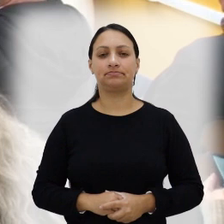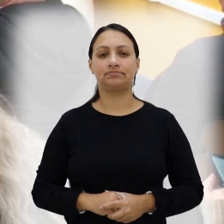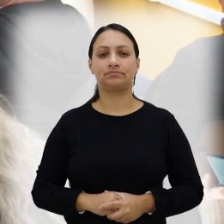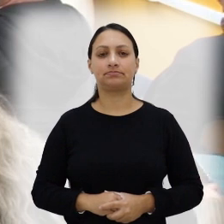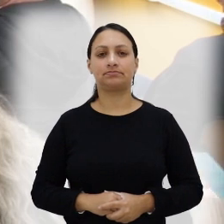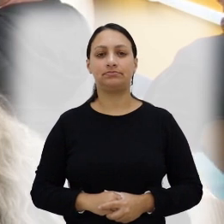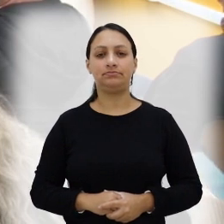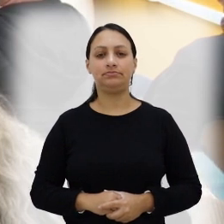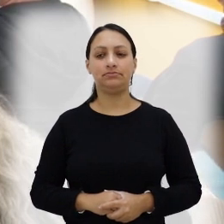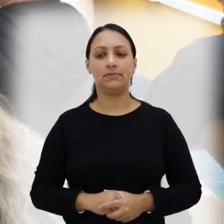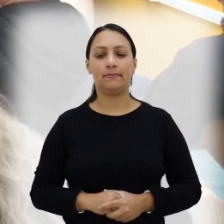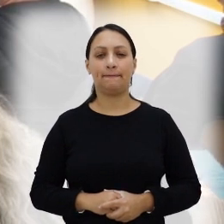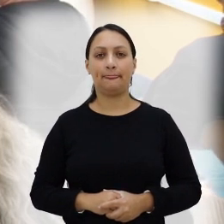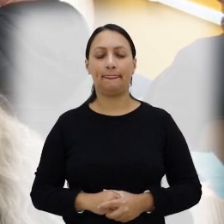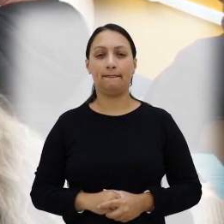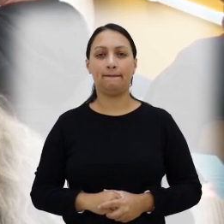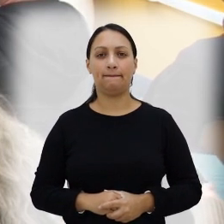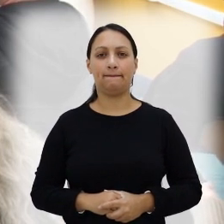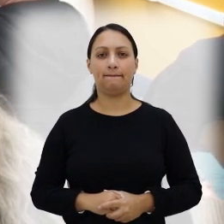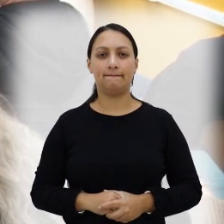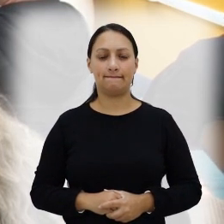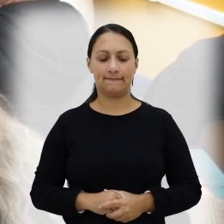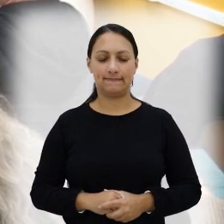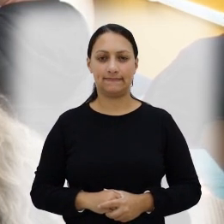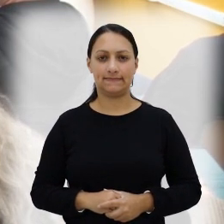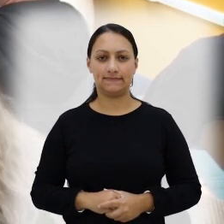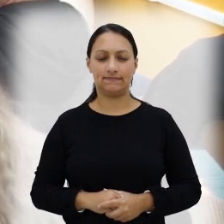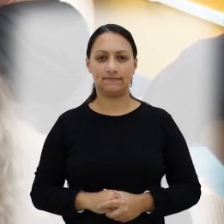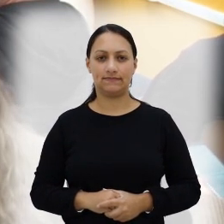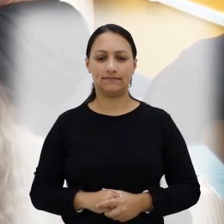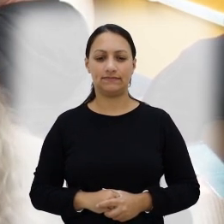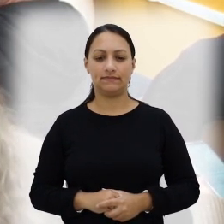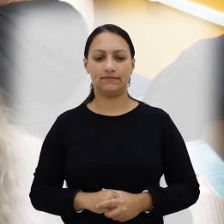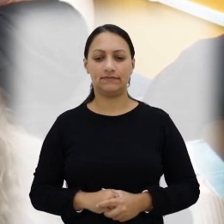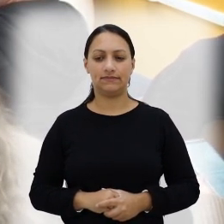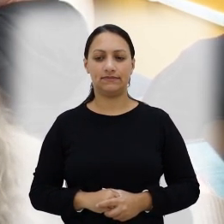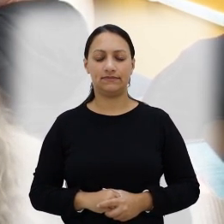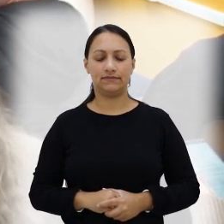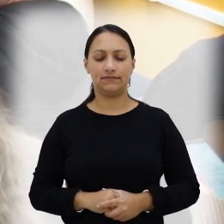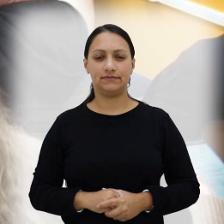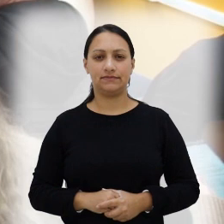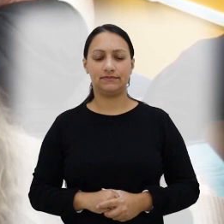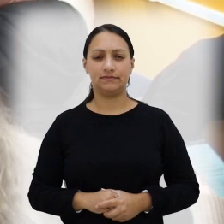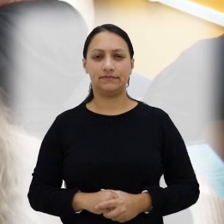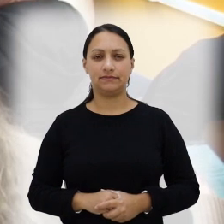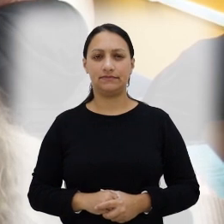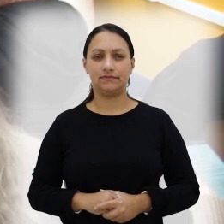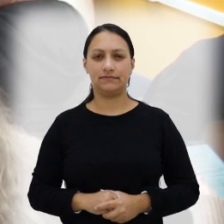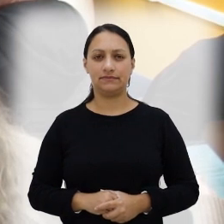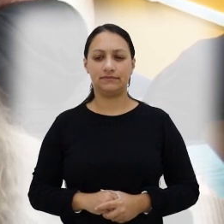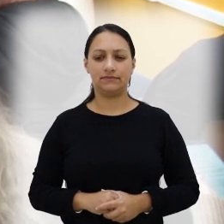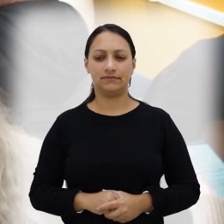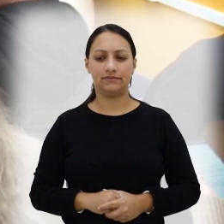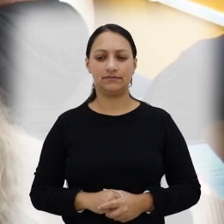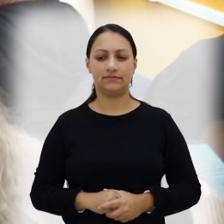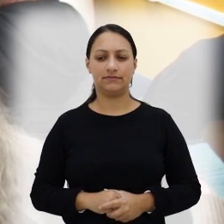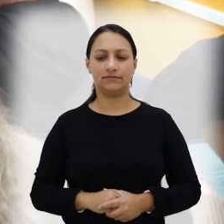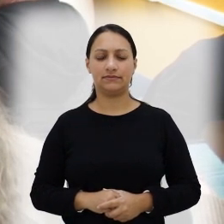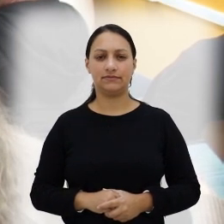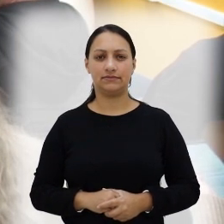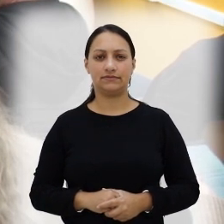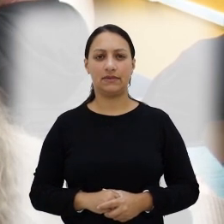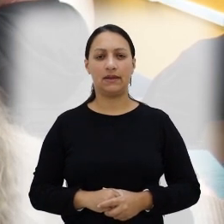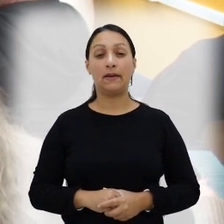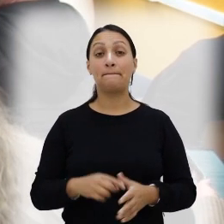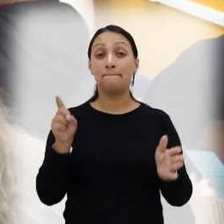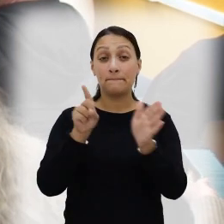programem toda terça e quinta à tarde para estar na aceleração do BRDE. O que vai acontecer é liberar alguma tarde mais cedo. Perfeito,